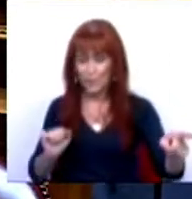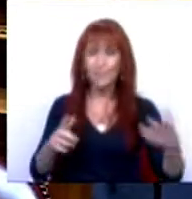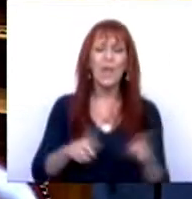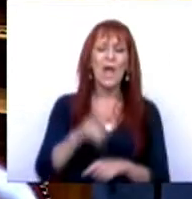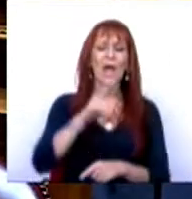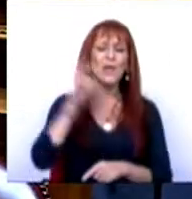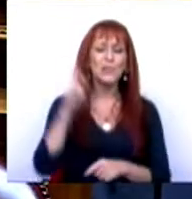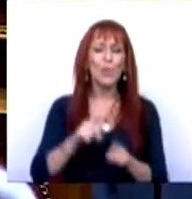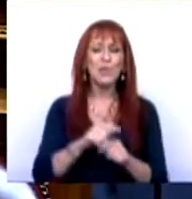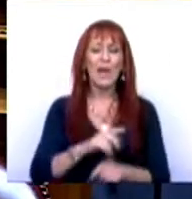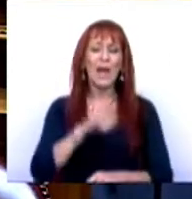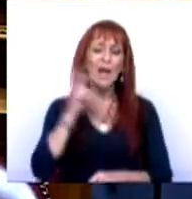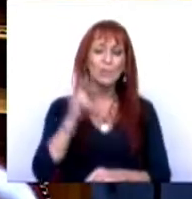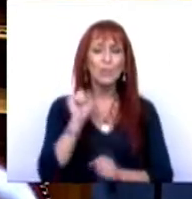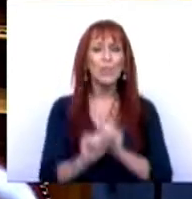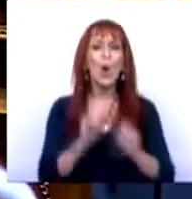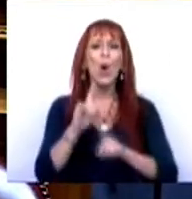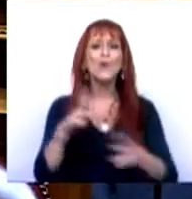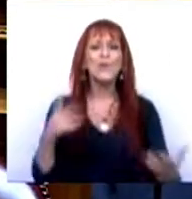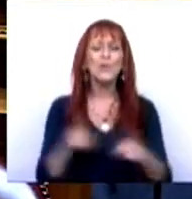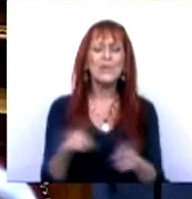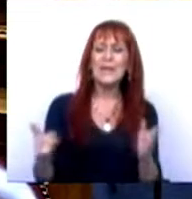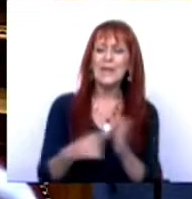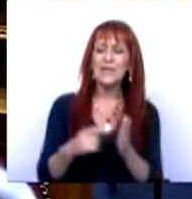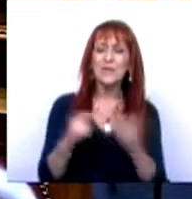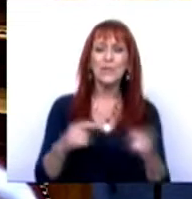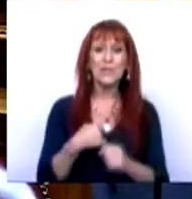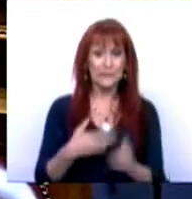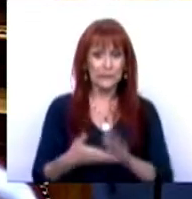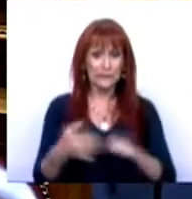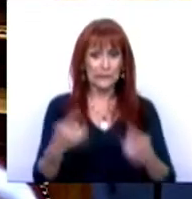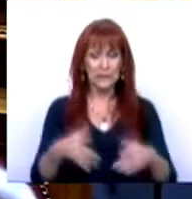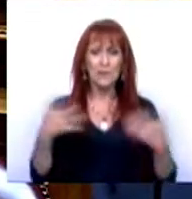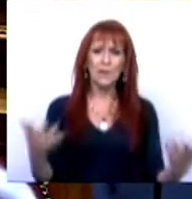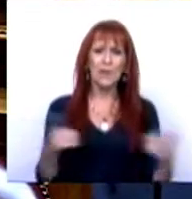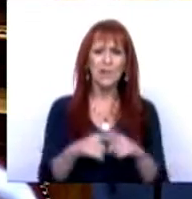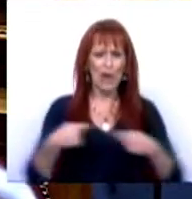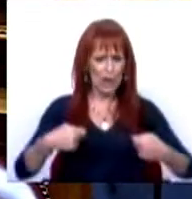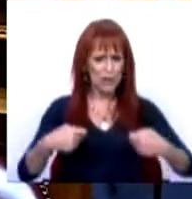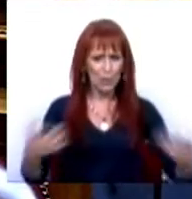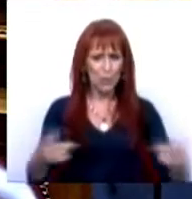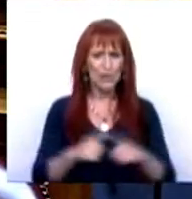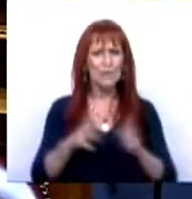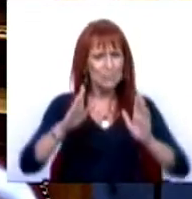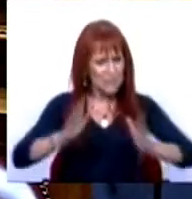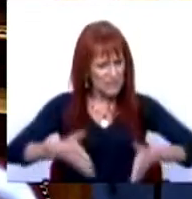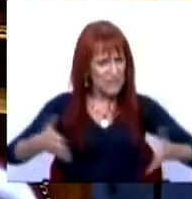uma resposta que responda àquilo que são as necessidades prementes e que as despesas